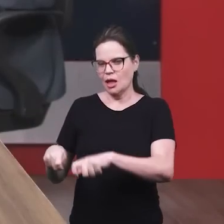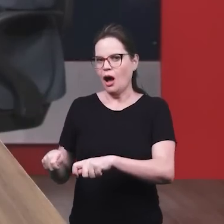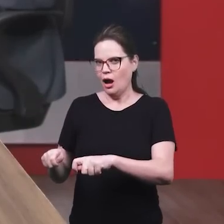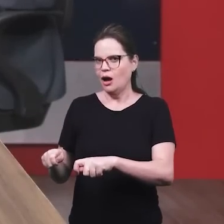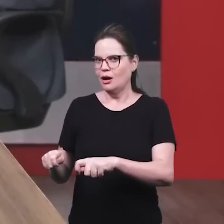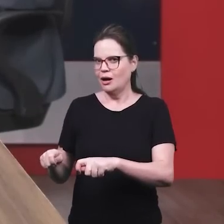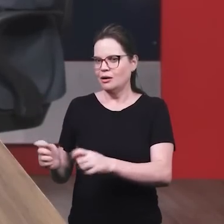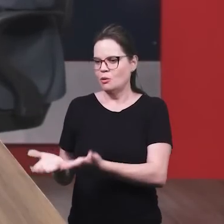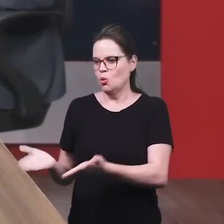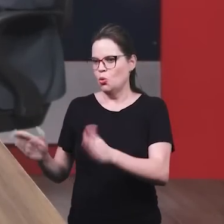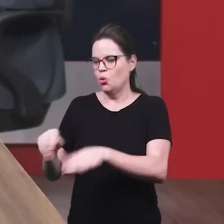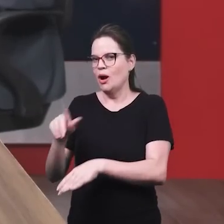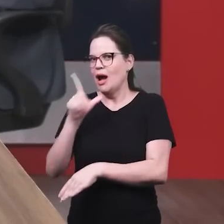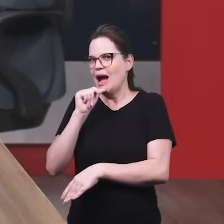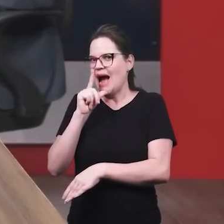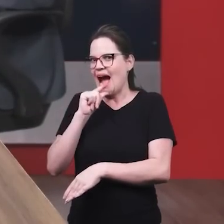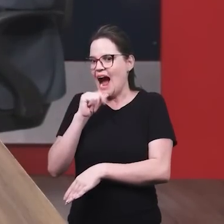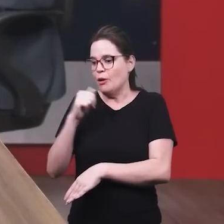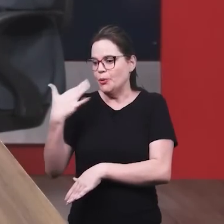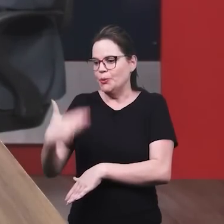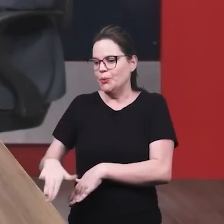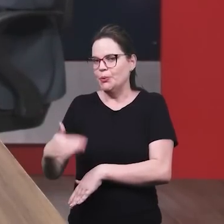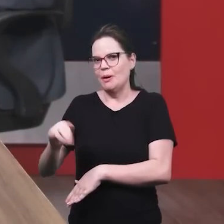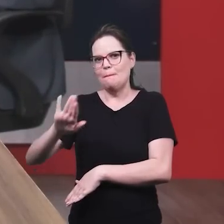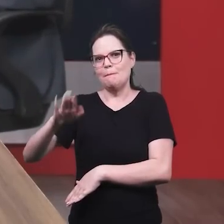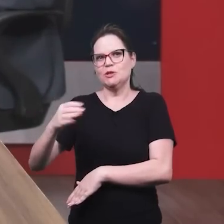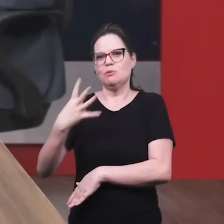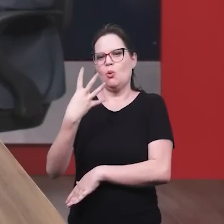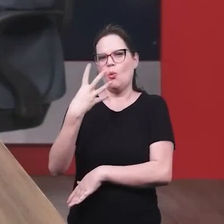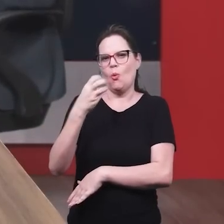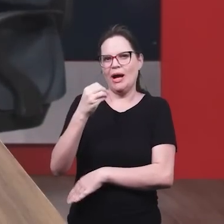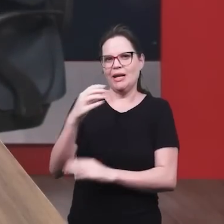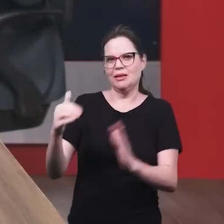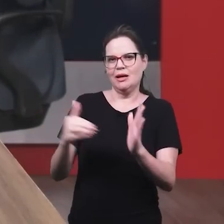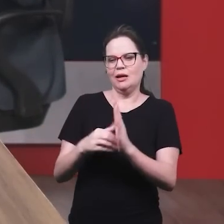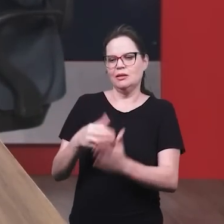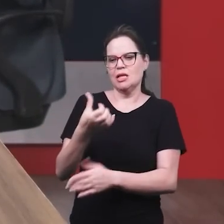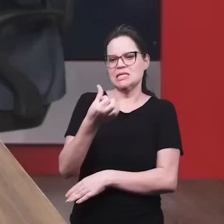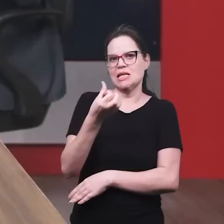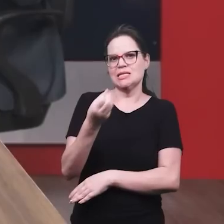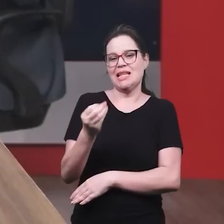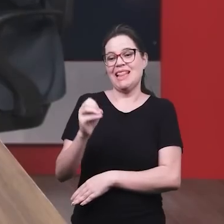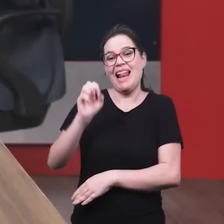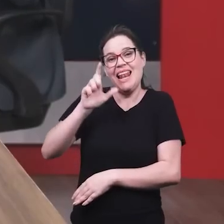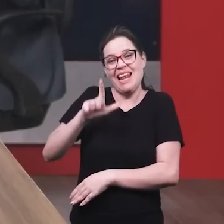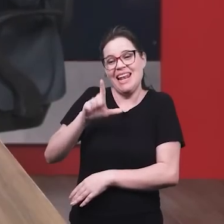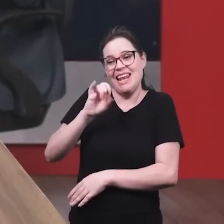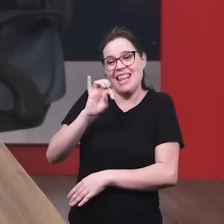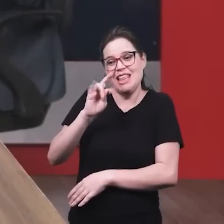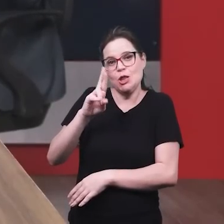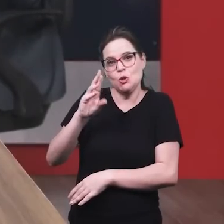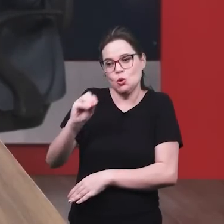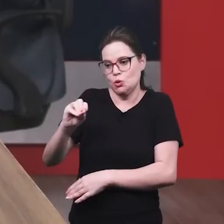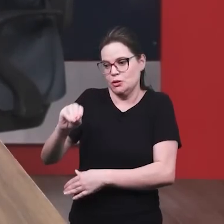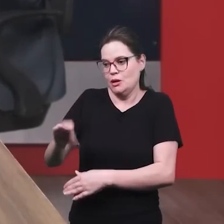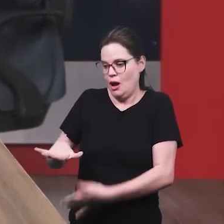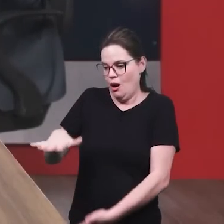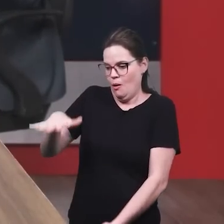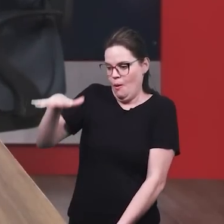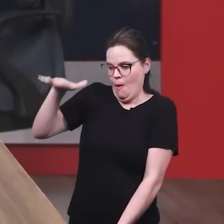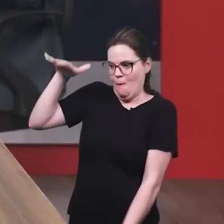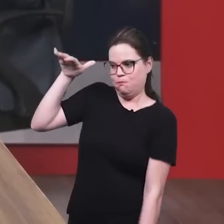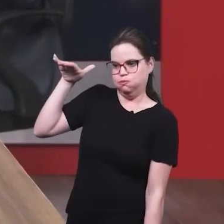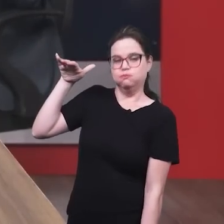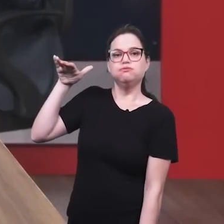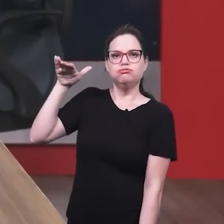a 60 litros de água cada talha que cabia. Na verdade, a gente já viu muitas informações, né? Tem alguns estudiosos